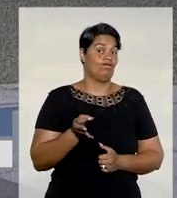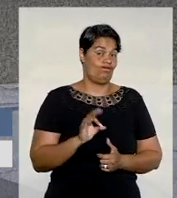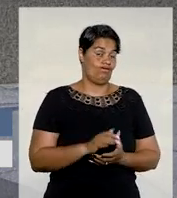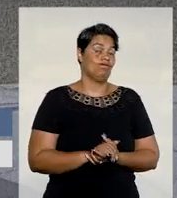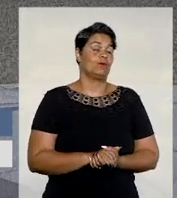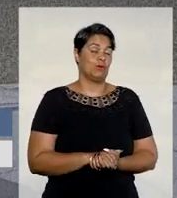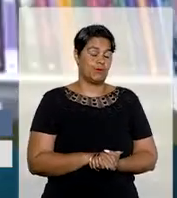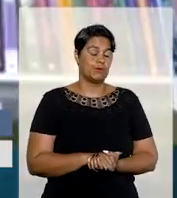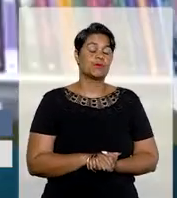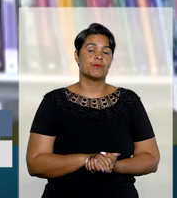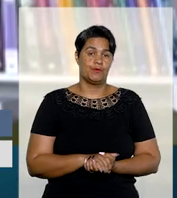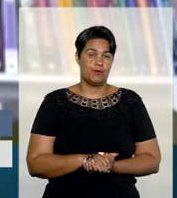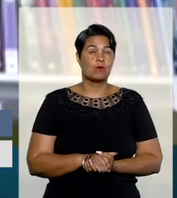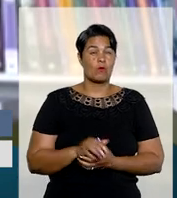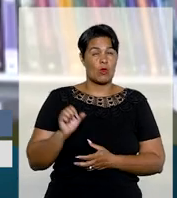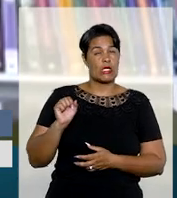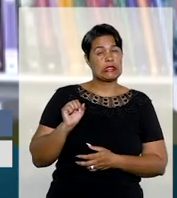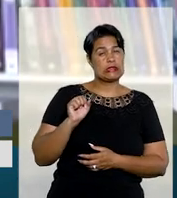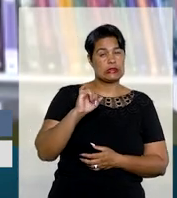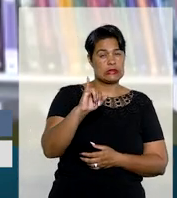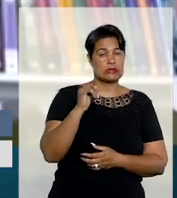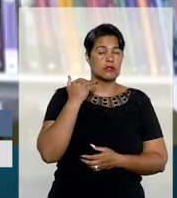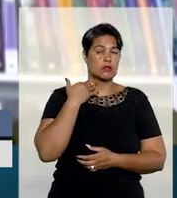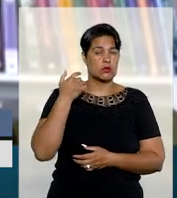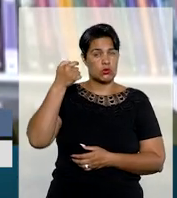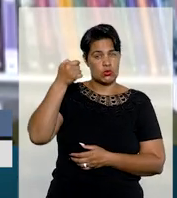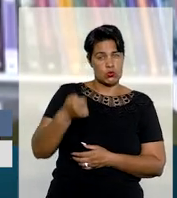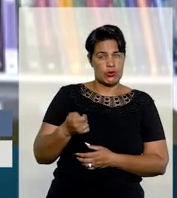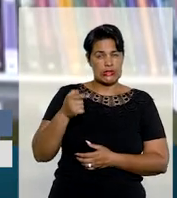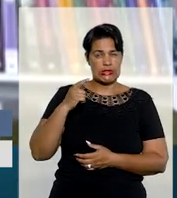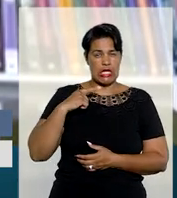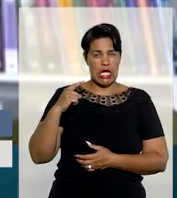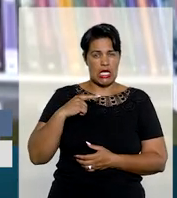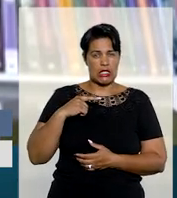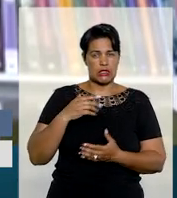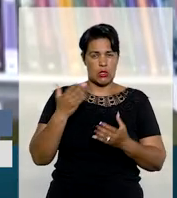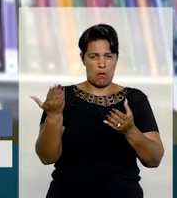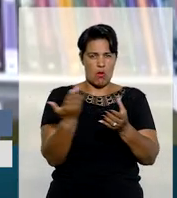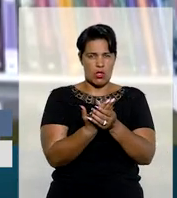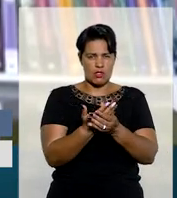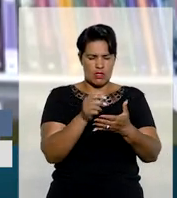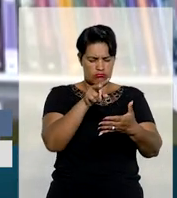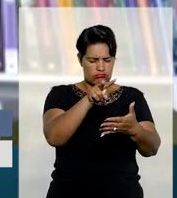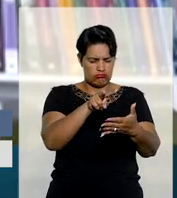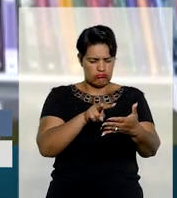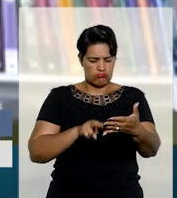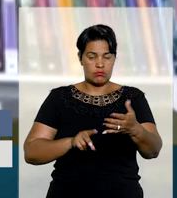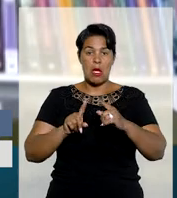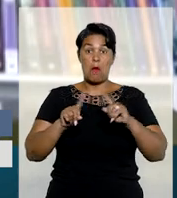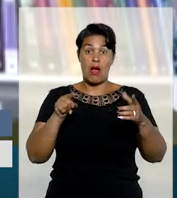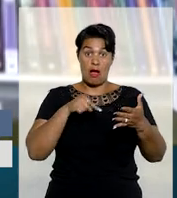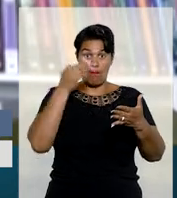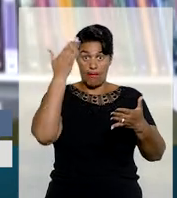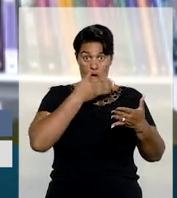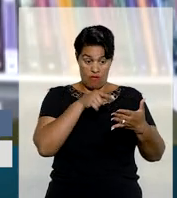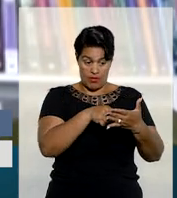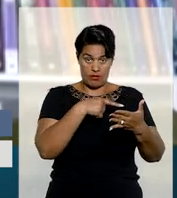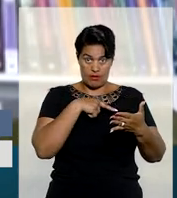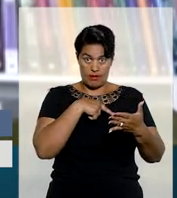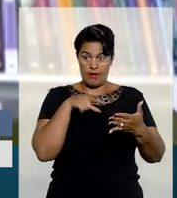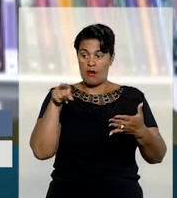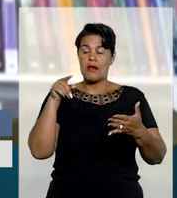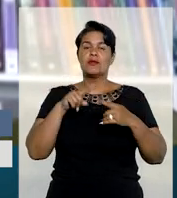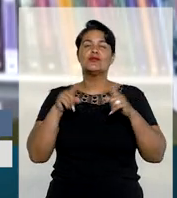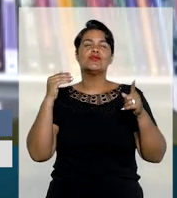Com certeza, Fátima, quando um juiz, numa decisão, se omite com relação a uma prova no processo, é